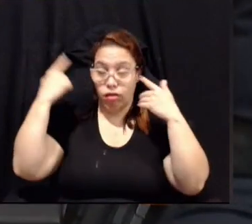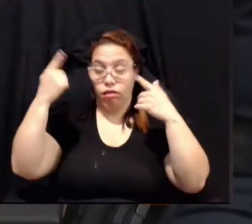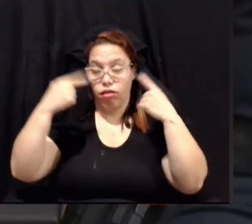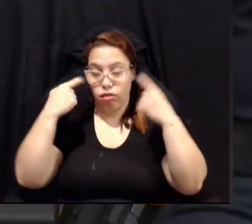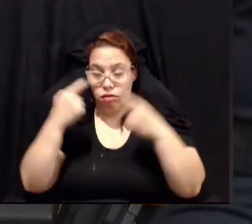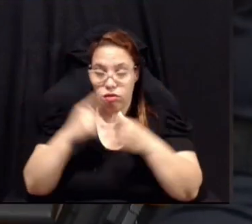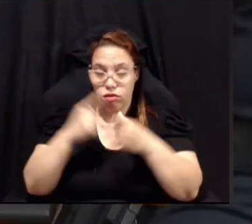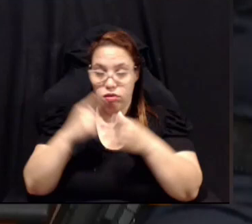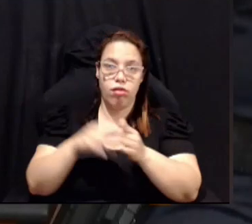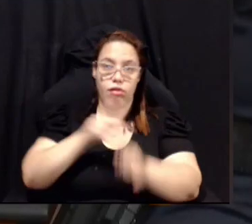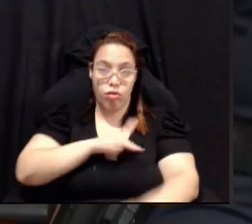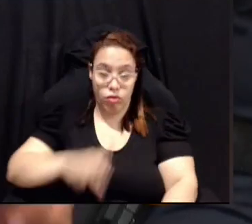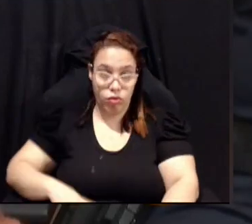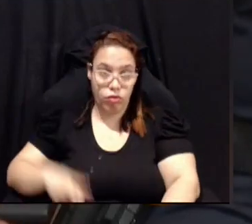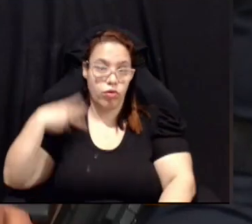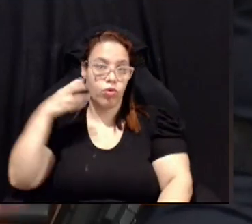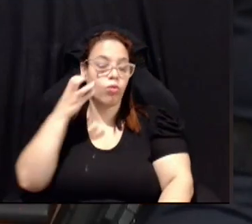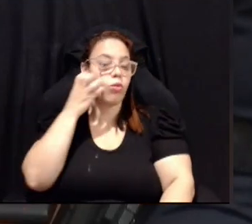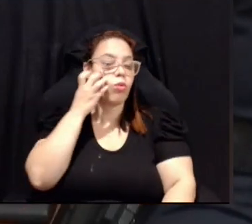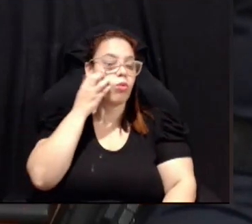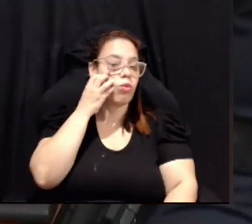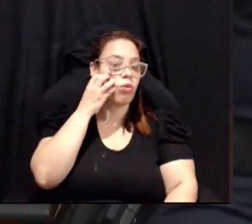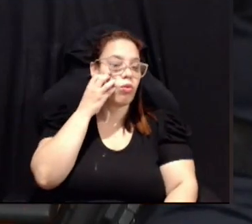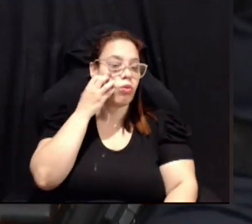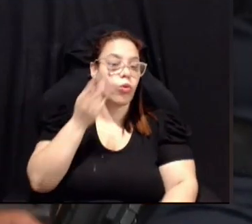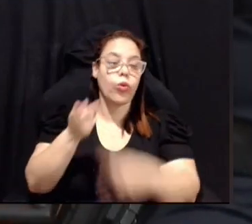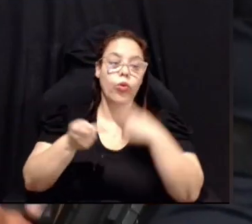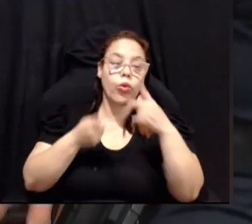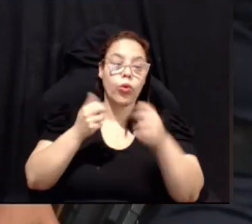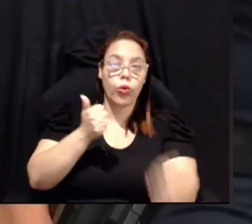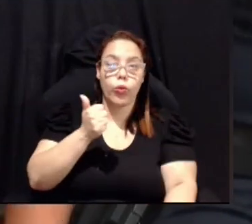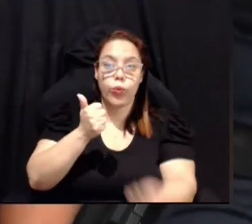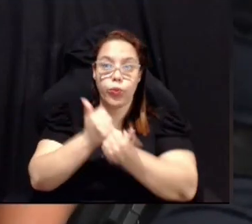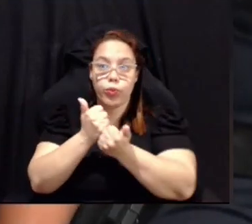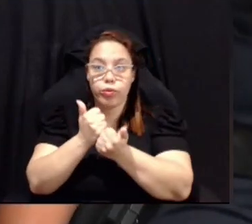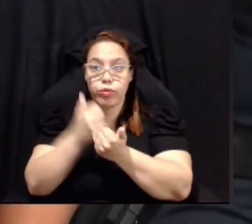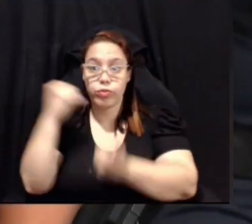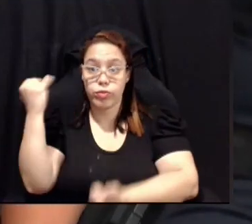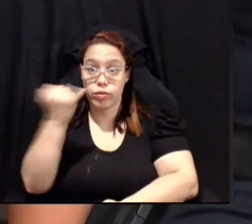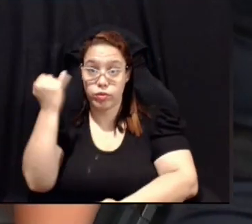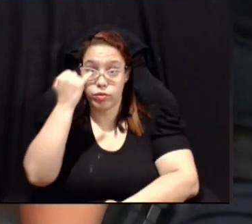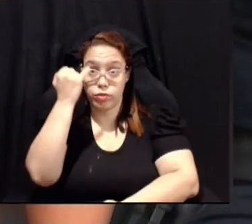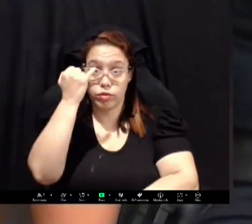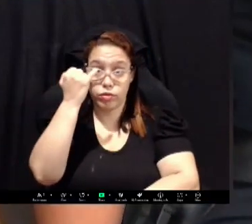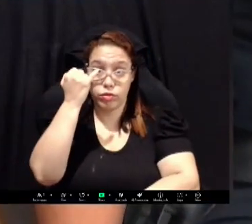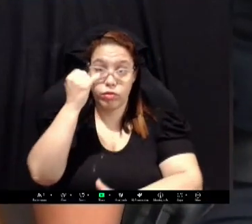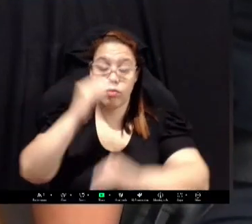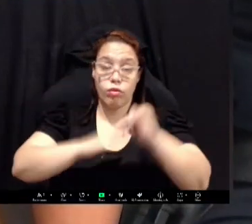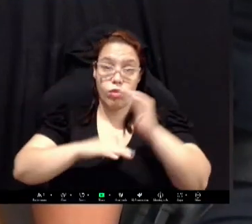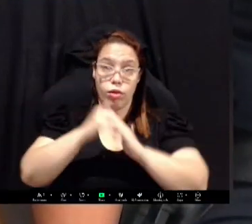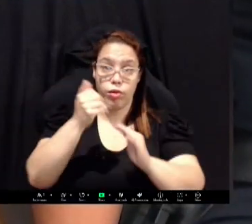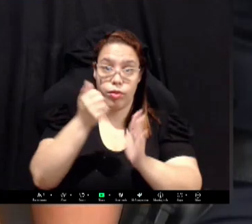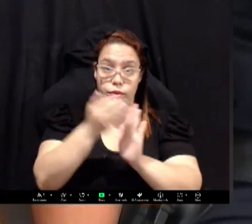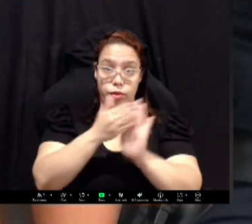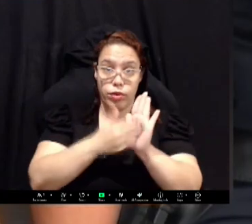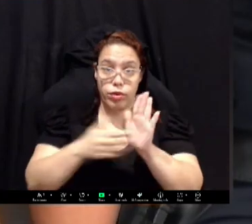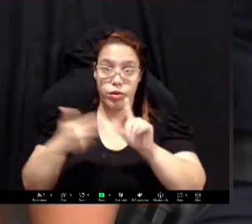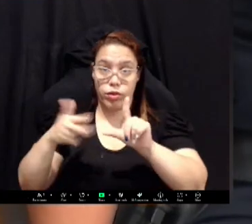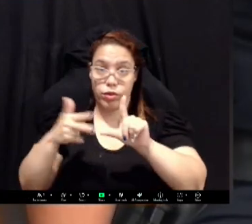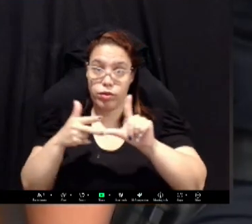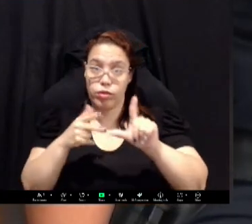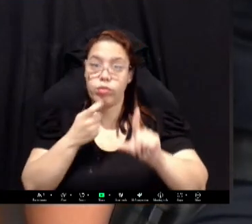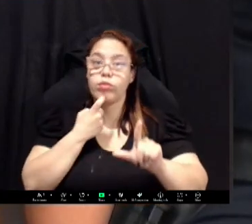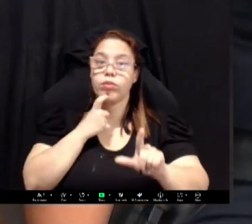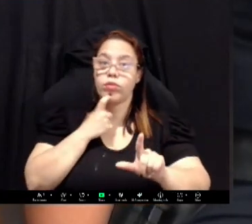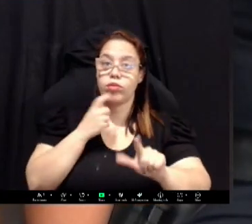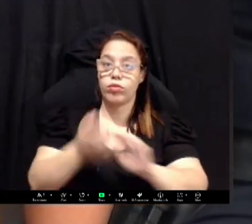comissão, o vereador Igor Diego, falou do apoio e da importância da prestação de contas ao Legislativo campineiro.